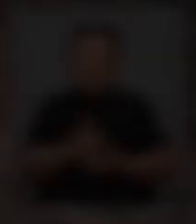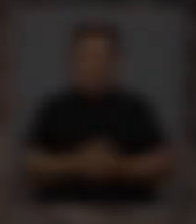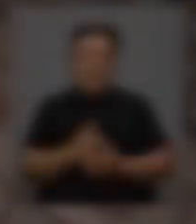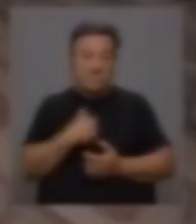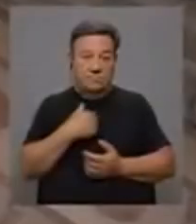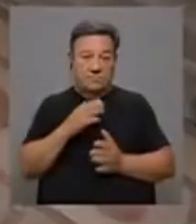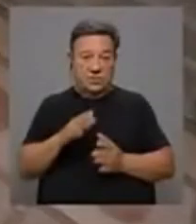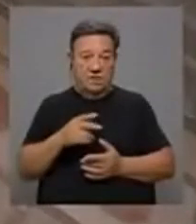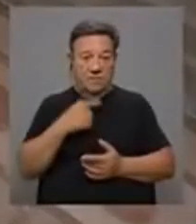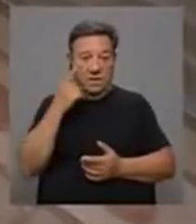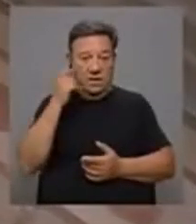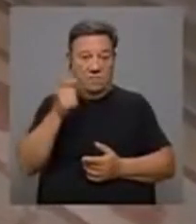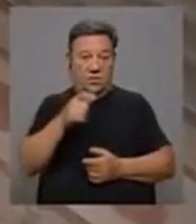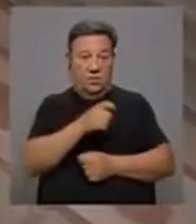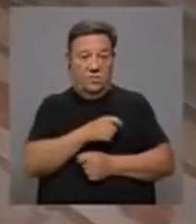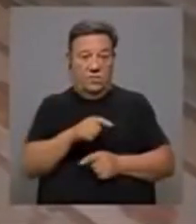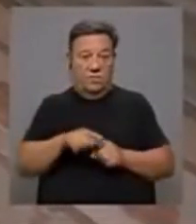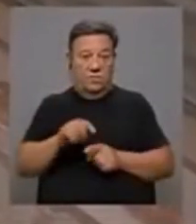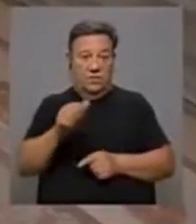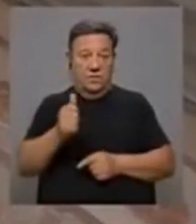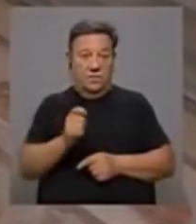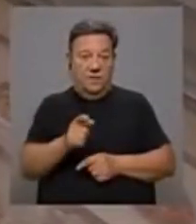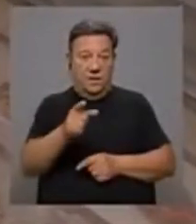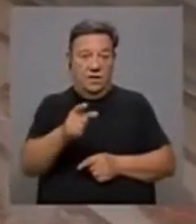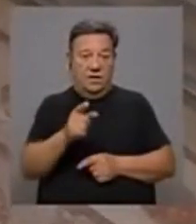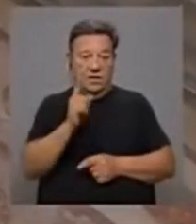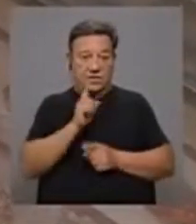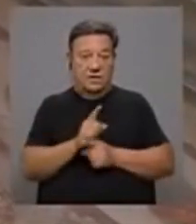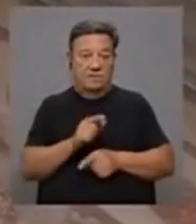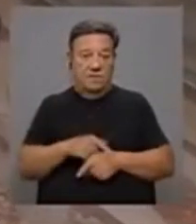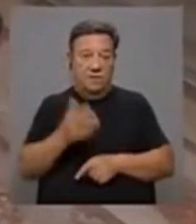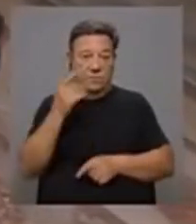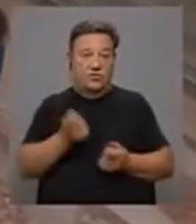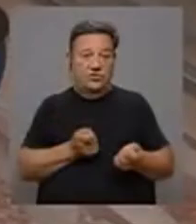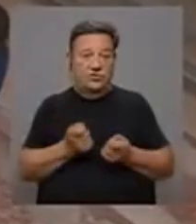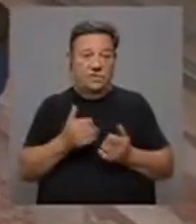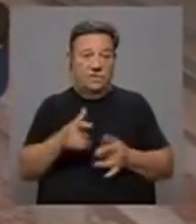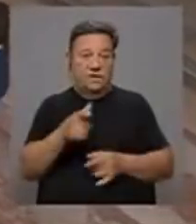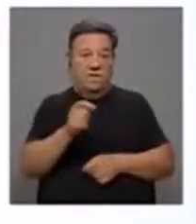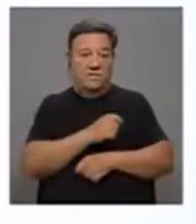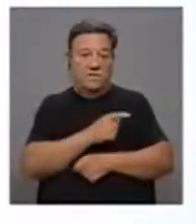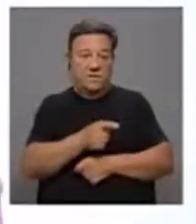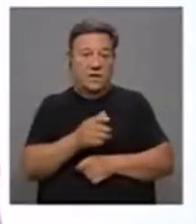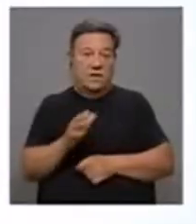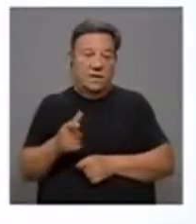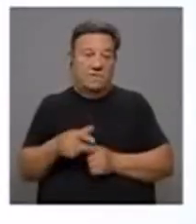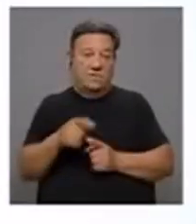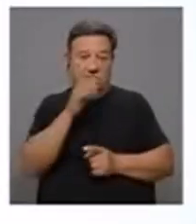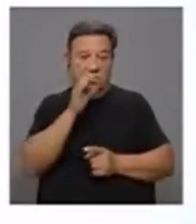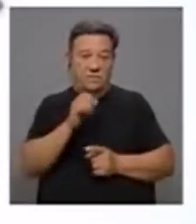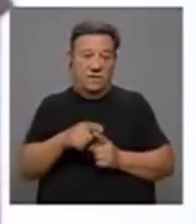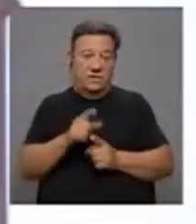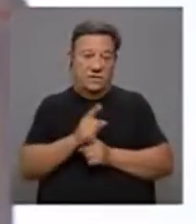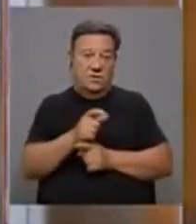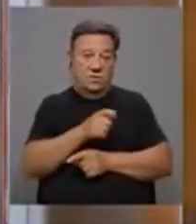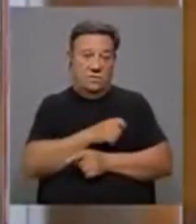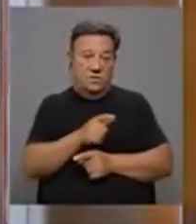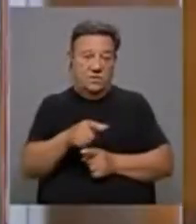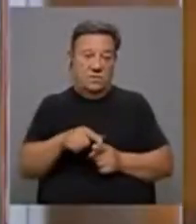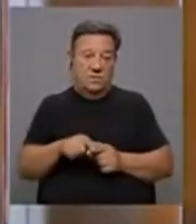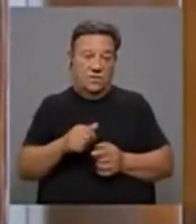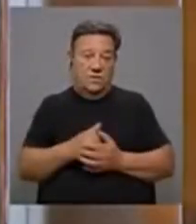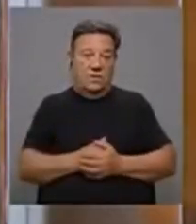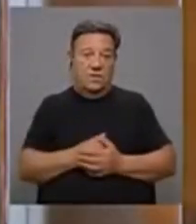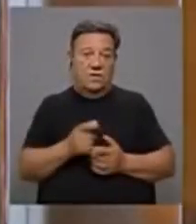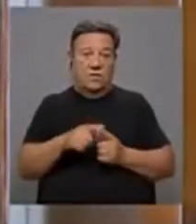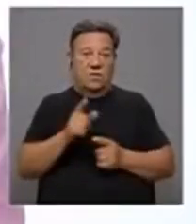Eu estava a lembrar o comissário político do Bloco de Esquerda que esteve em tempos a gerir drasticamente a vacinação. Talvez se não tivesse tido comissário político do Bloco de Esquerda, que eu